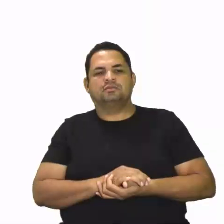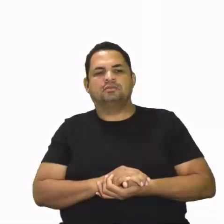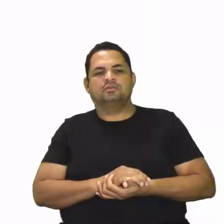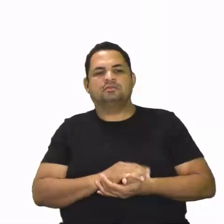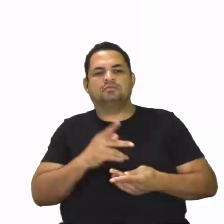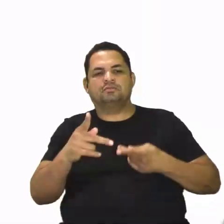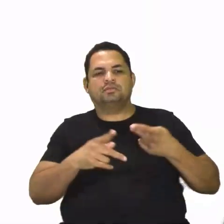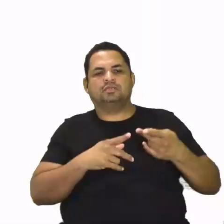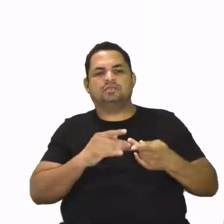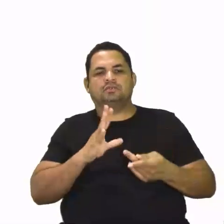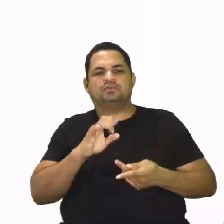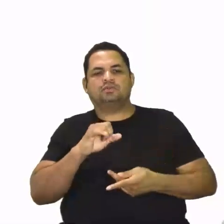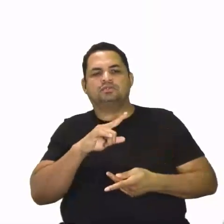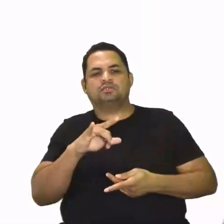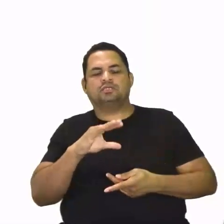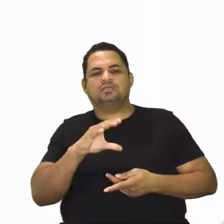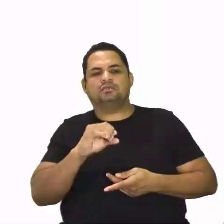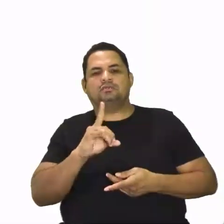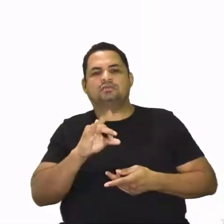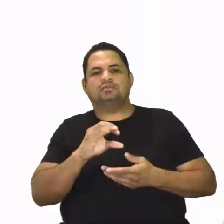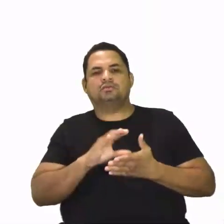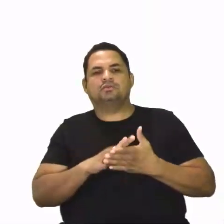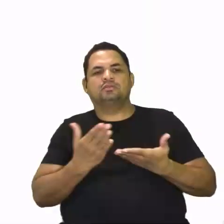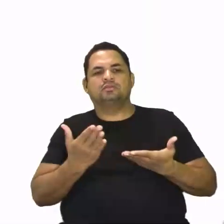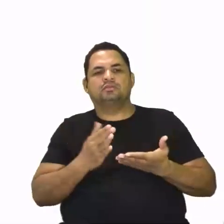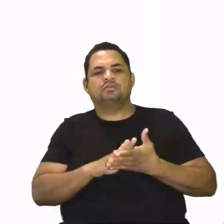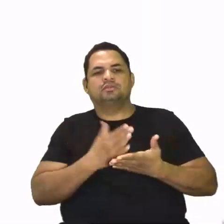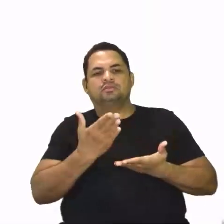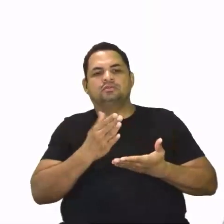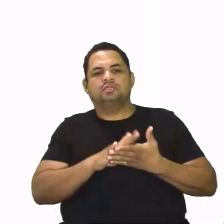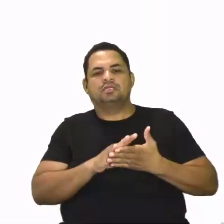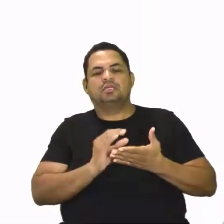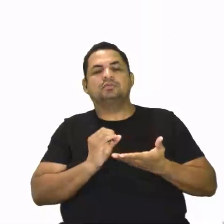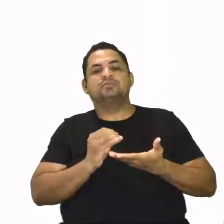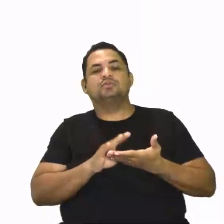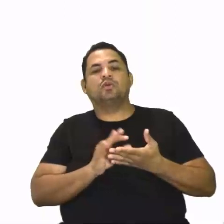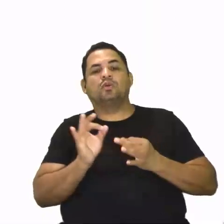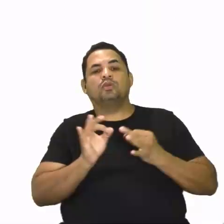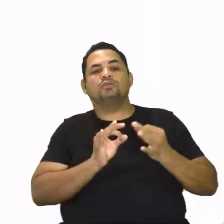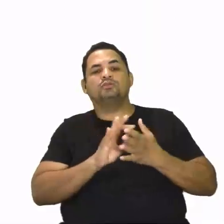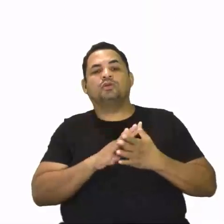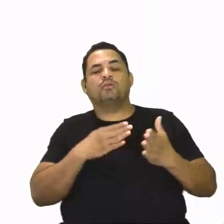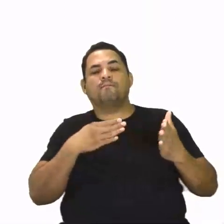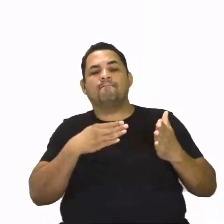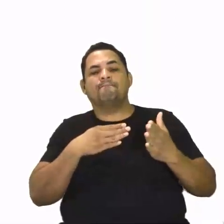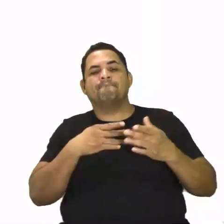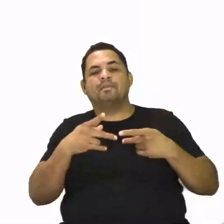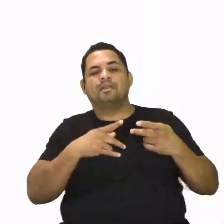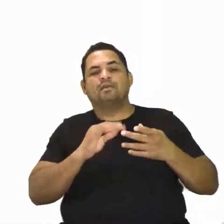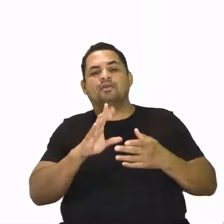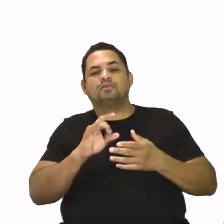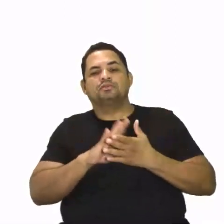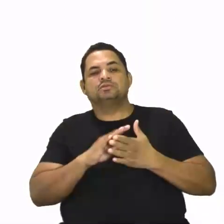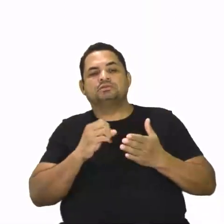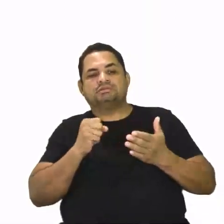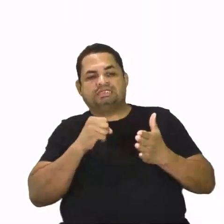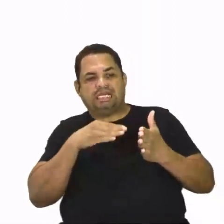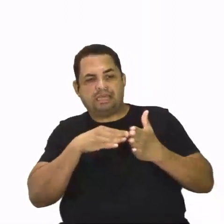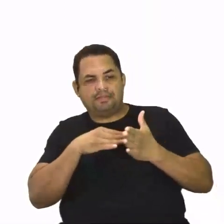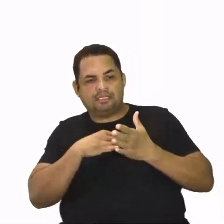Plano Cruzado. Venha para o Brasil. Se por um lado lançou o Plano Cruzado, congelando preços e salários,